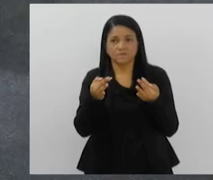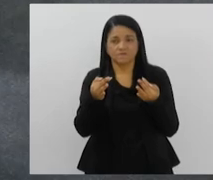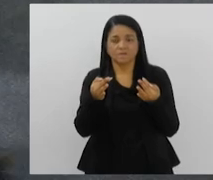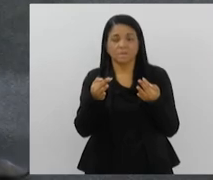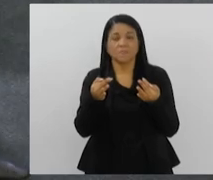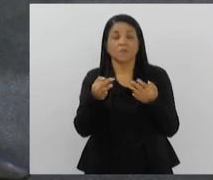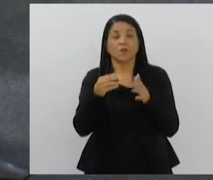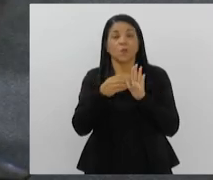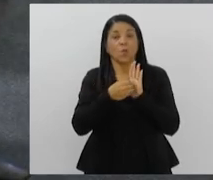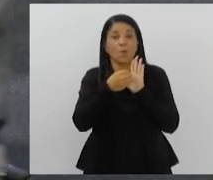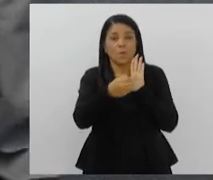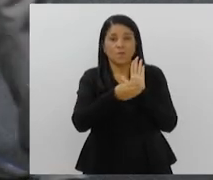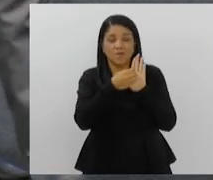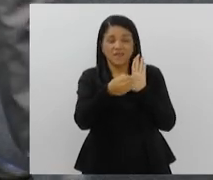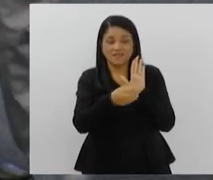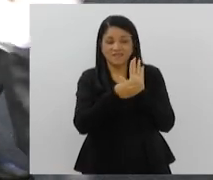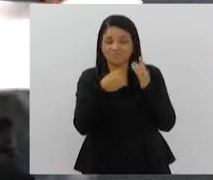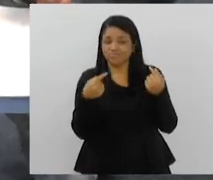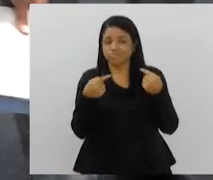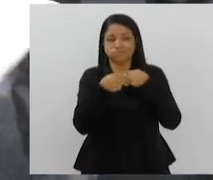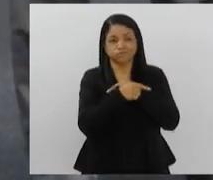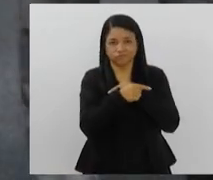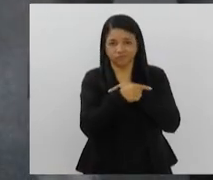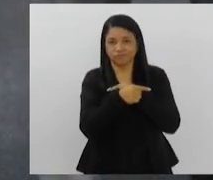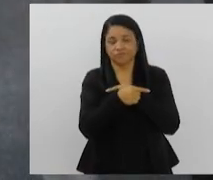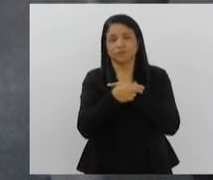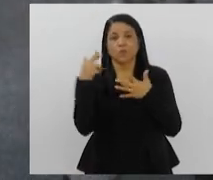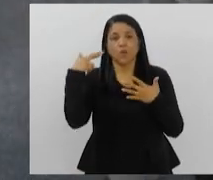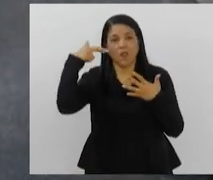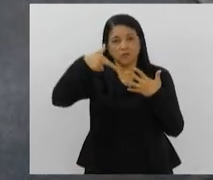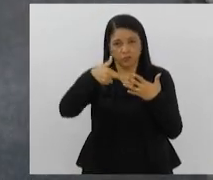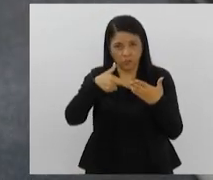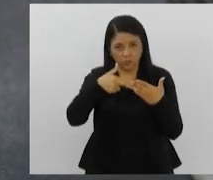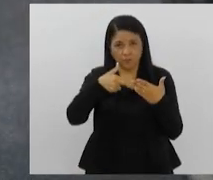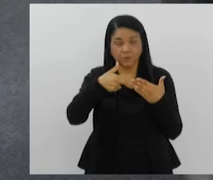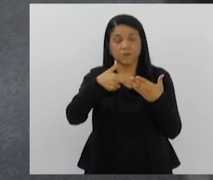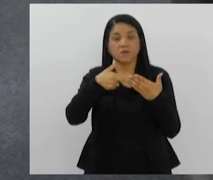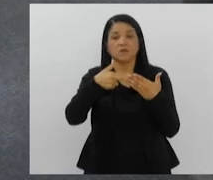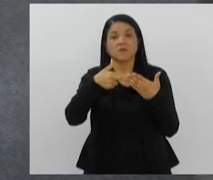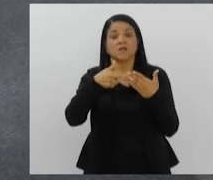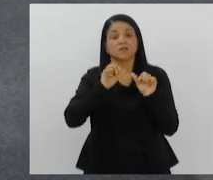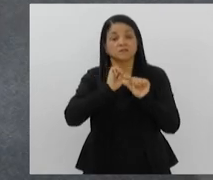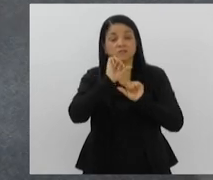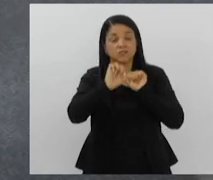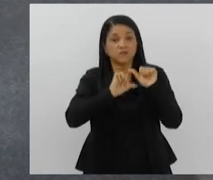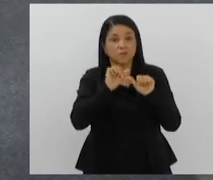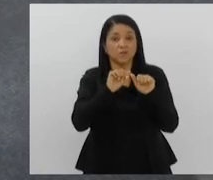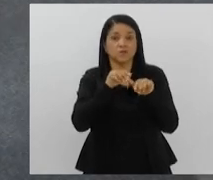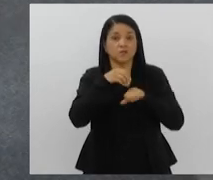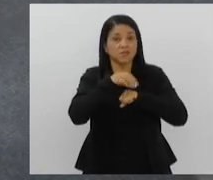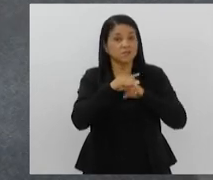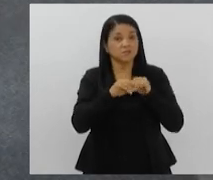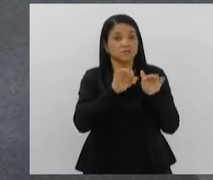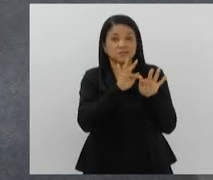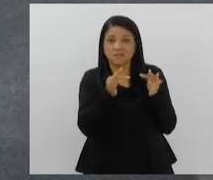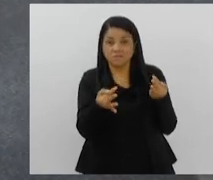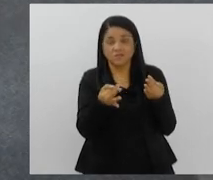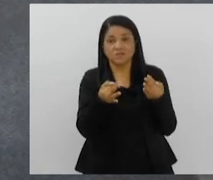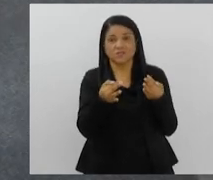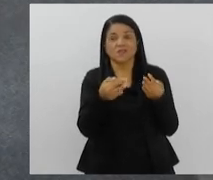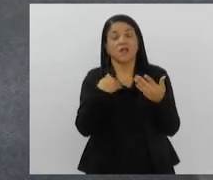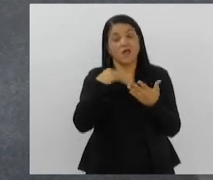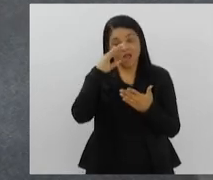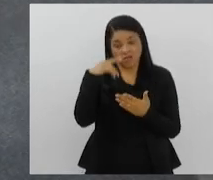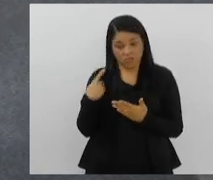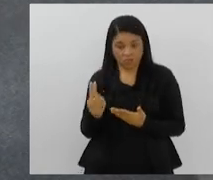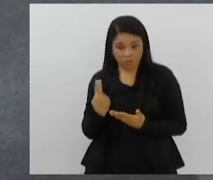o parecer, a gente diverge do parecer do relator. O parecer transformou ela em indicação simples. Só que a gente acredita